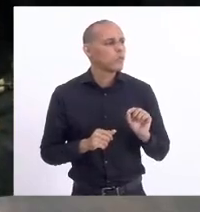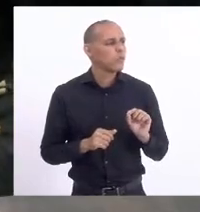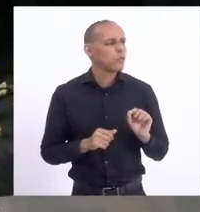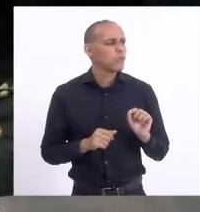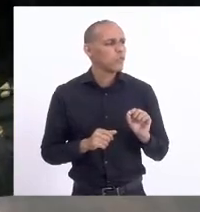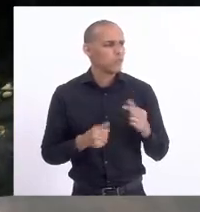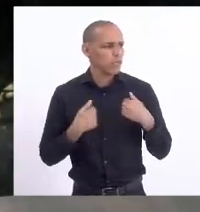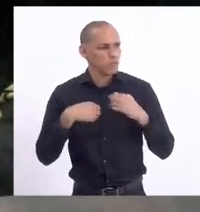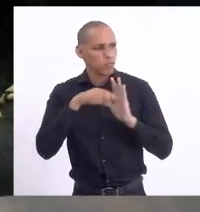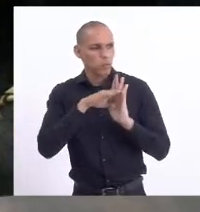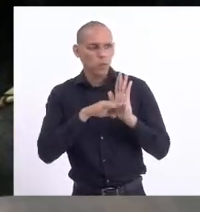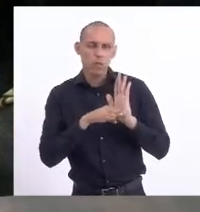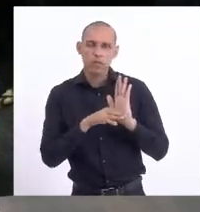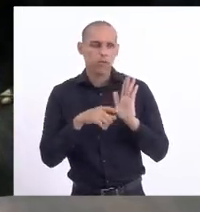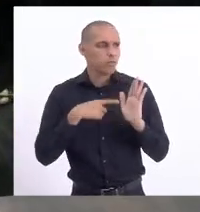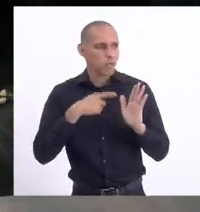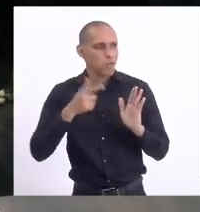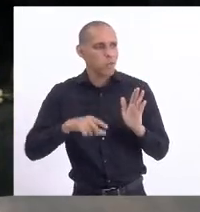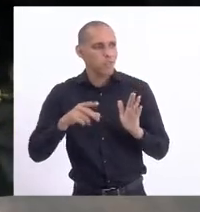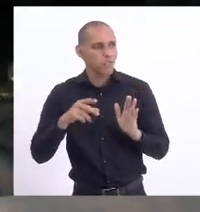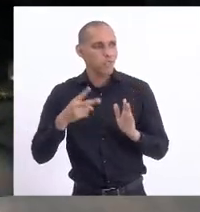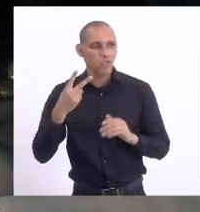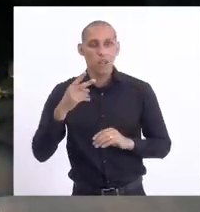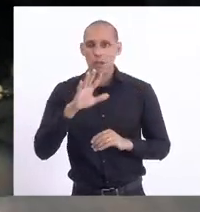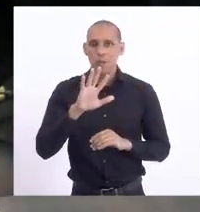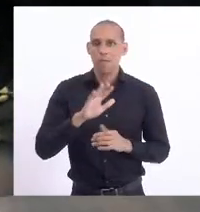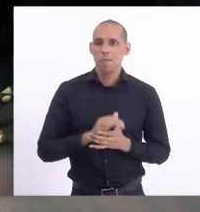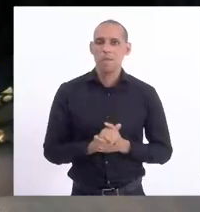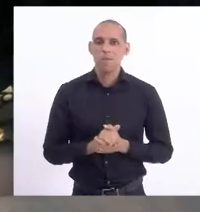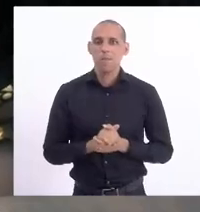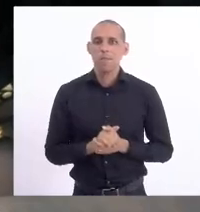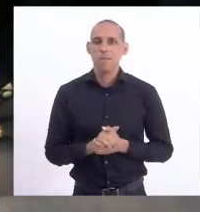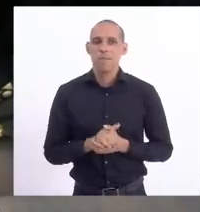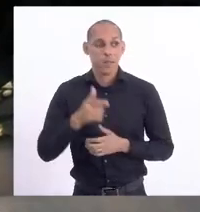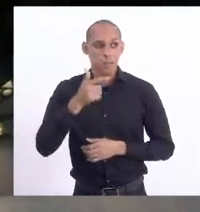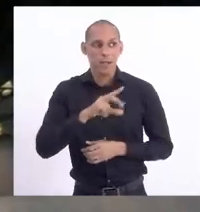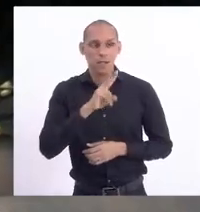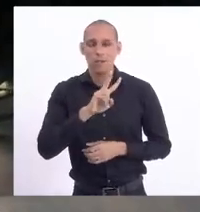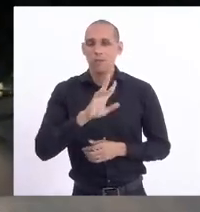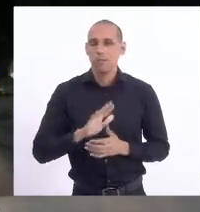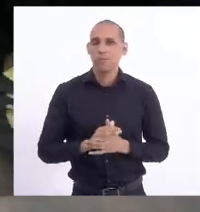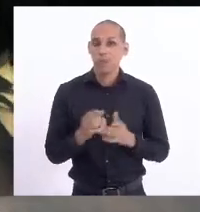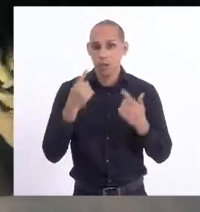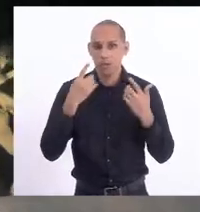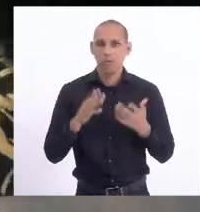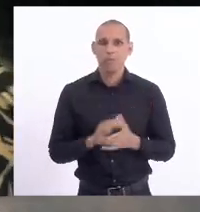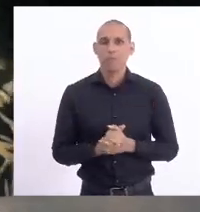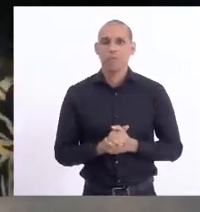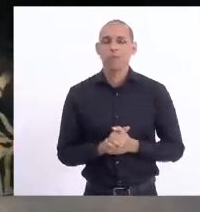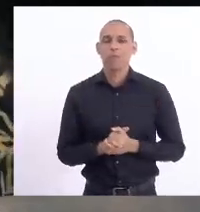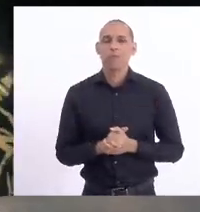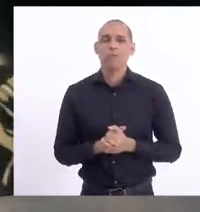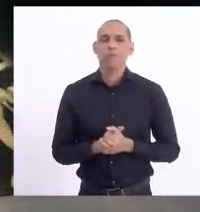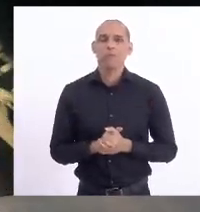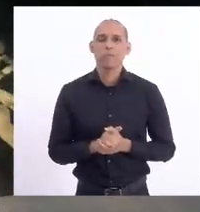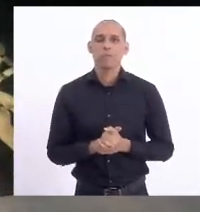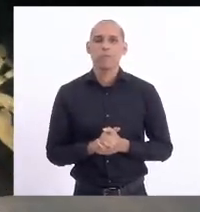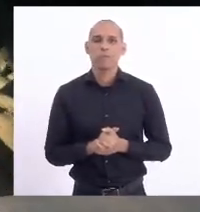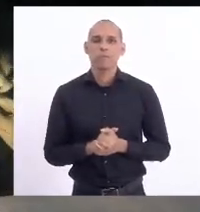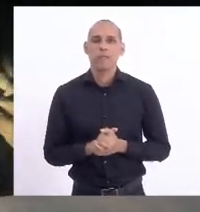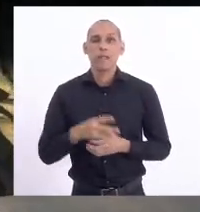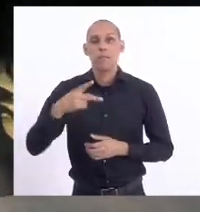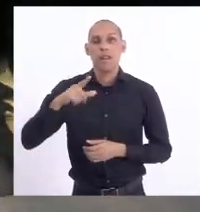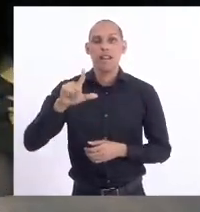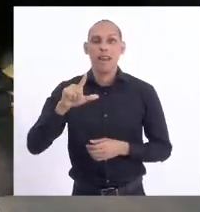que eu listei, então tem mais 2, por favor. Mais 2, vamos lá. Mais